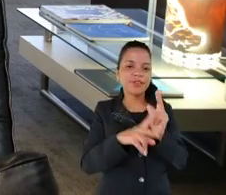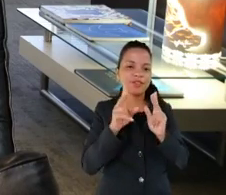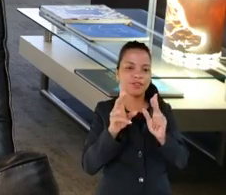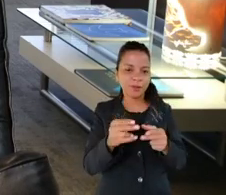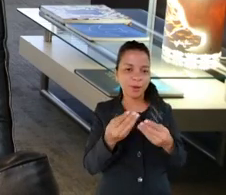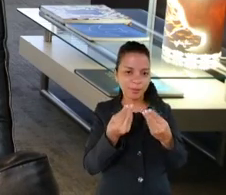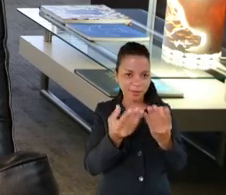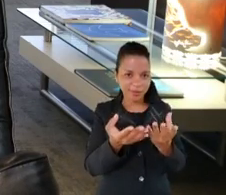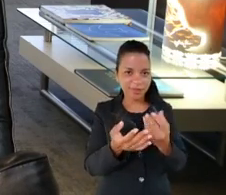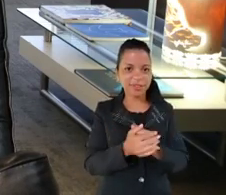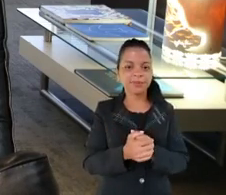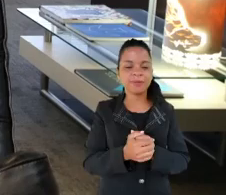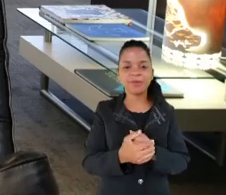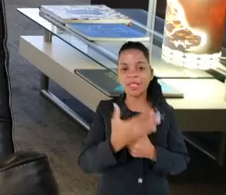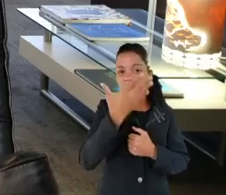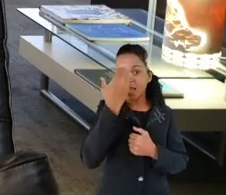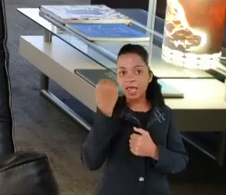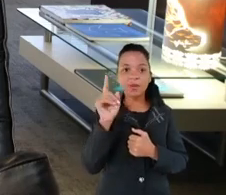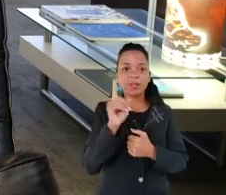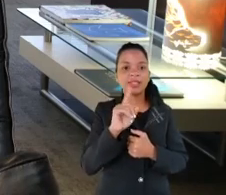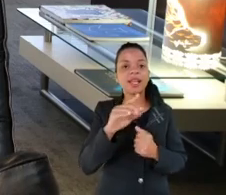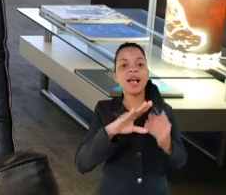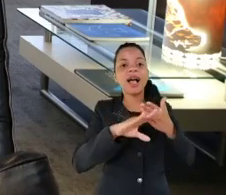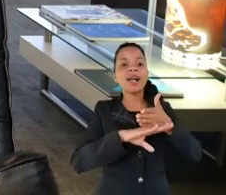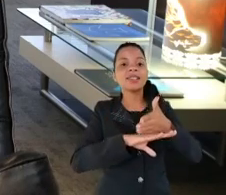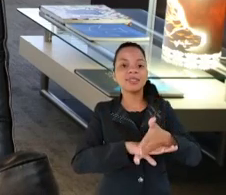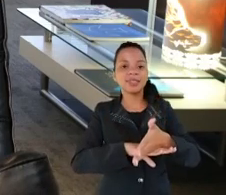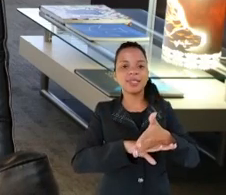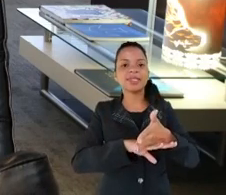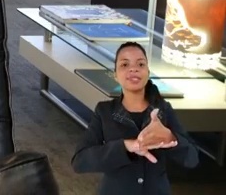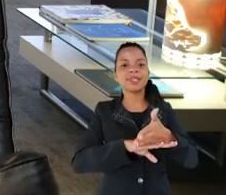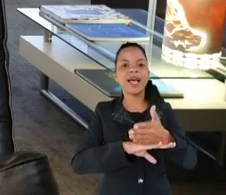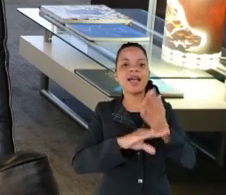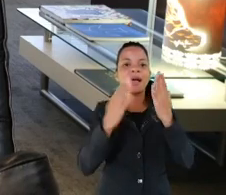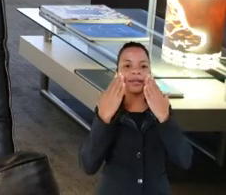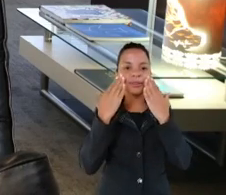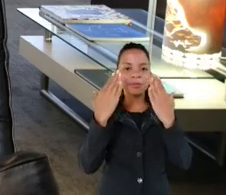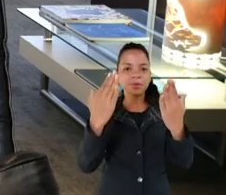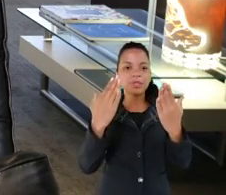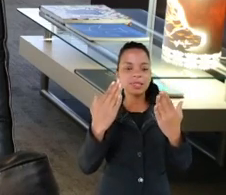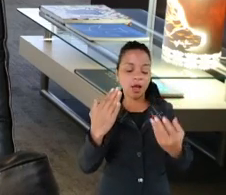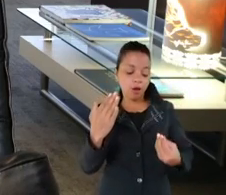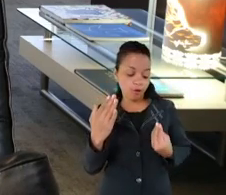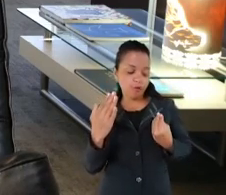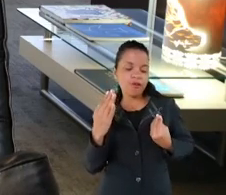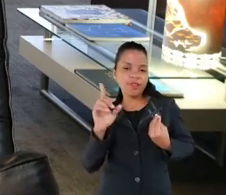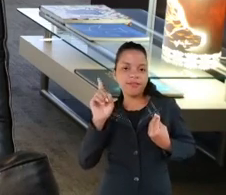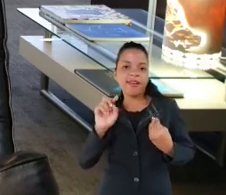oferecidos. Não esqueça de acessar a exposição Ser e Estar da artista Fernanda na